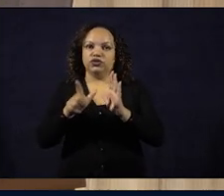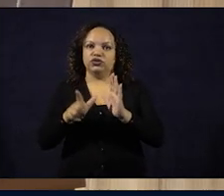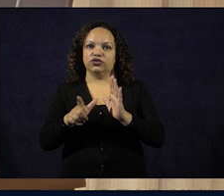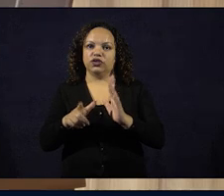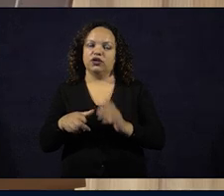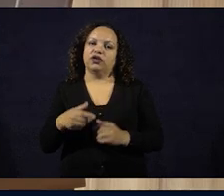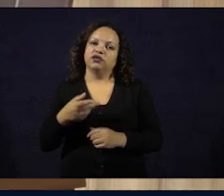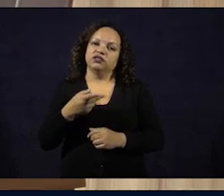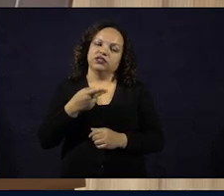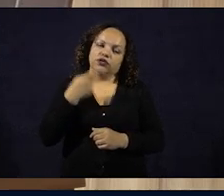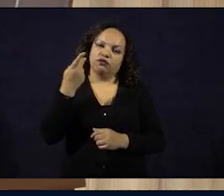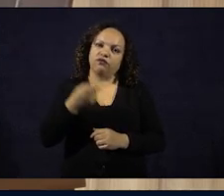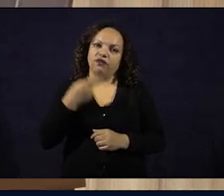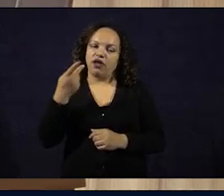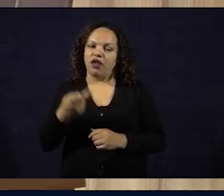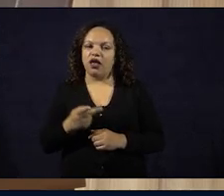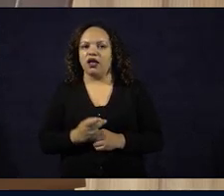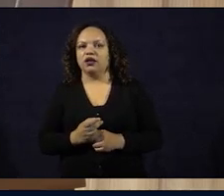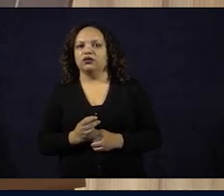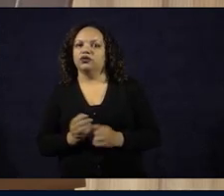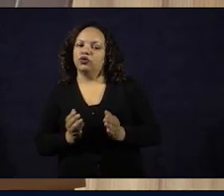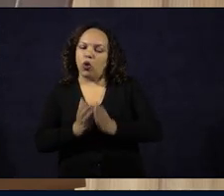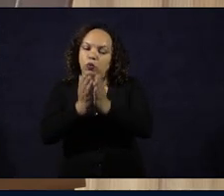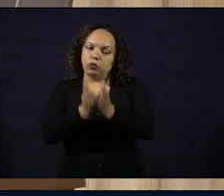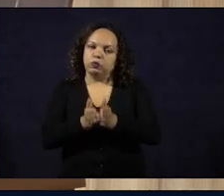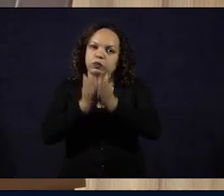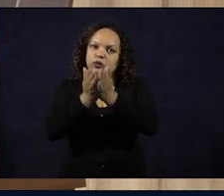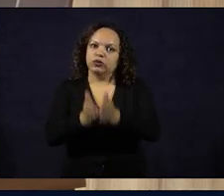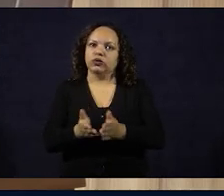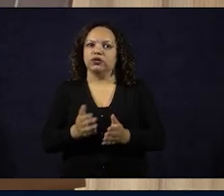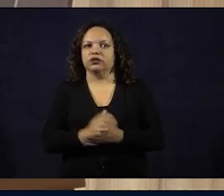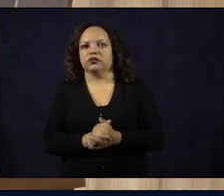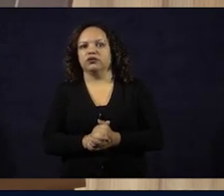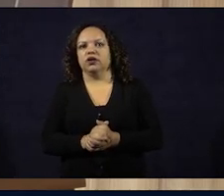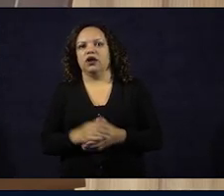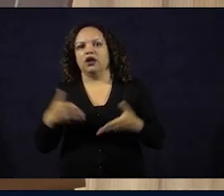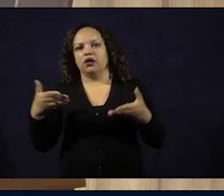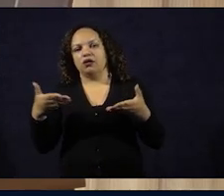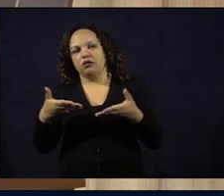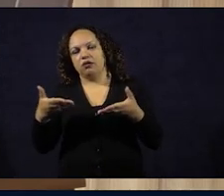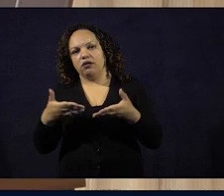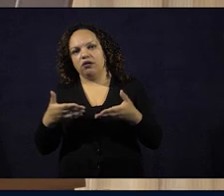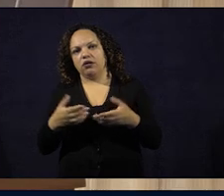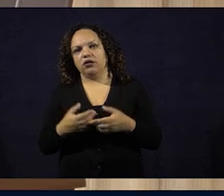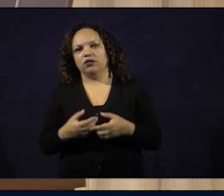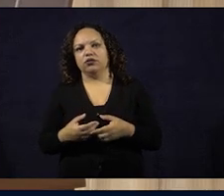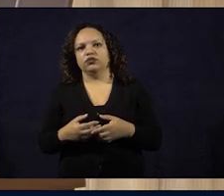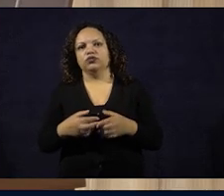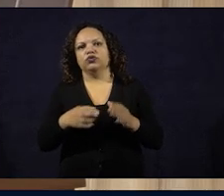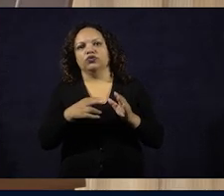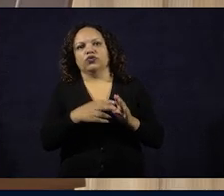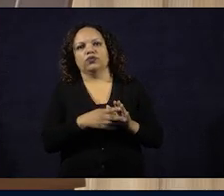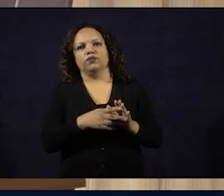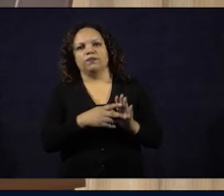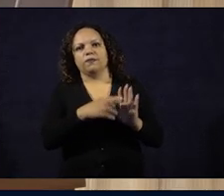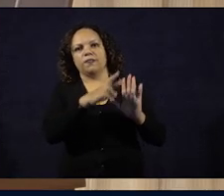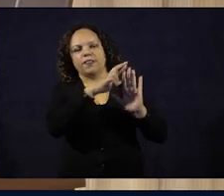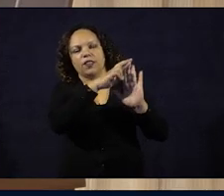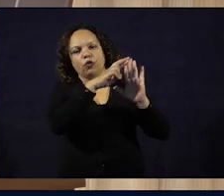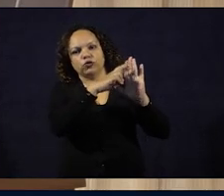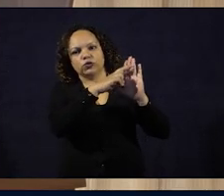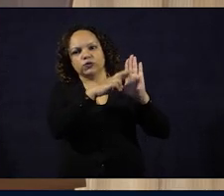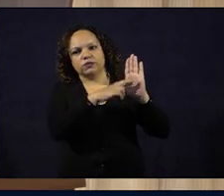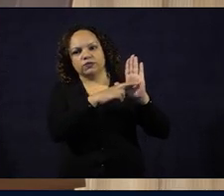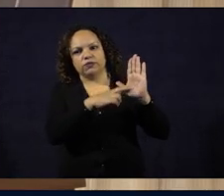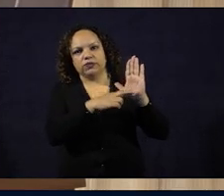portuário. Você já colocou isso um pouco na sua introdução. E aí eu queria também ouvir um pouquinho desses planos mais recentes para o setor